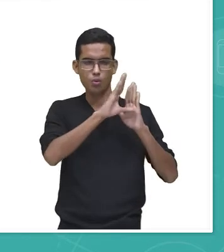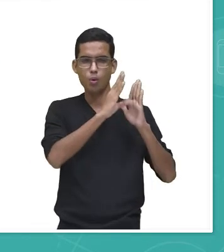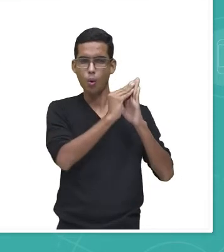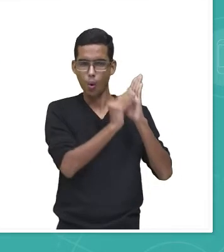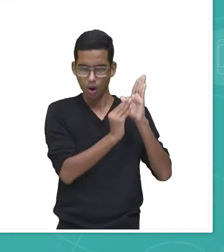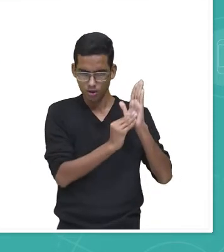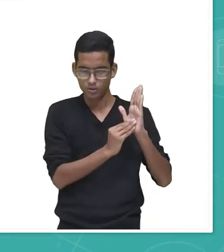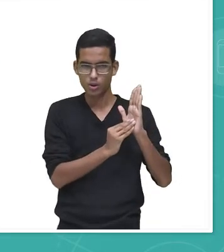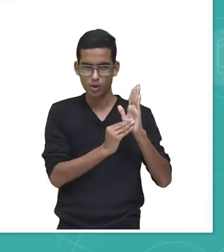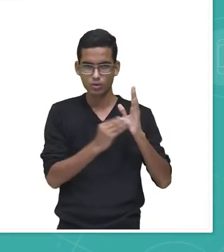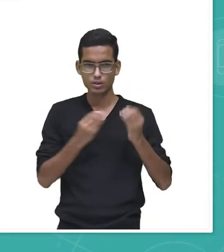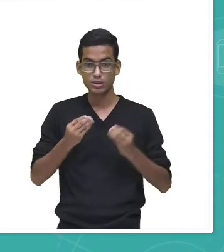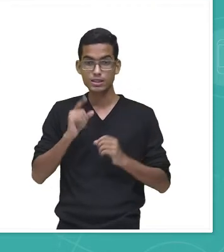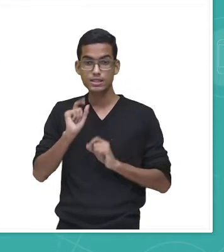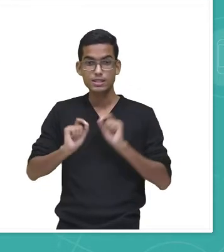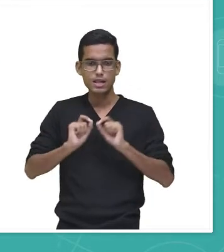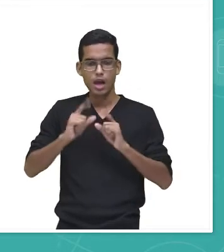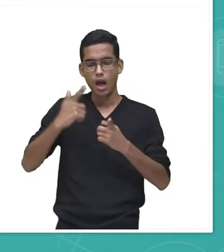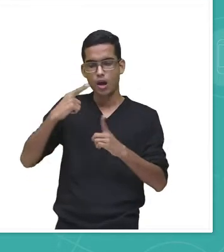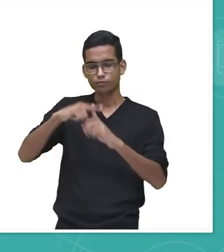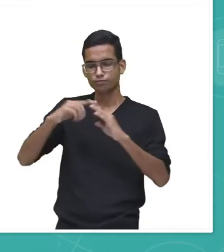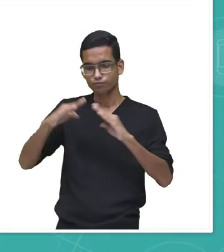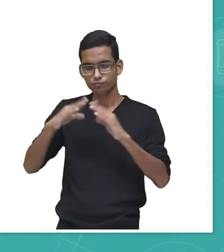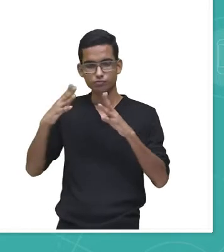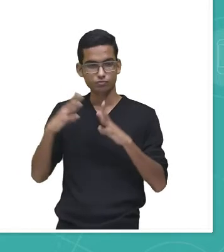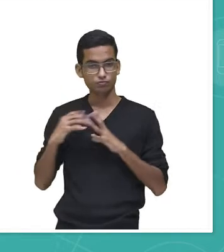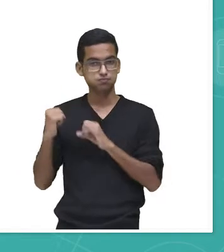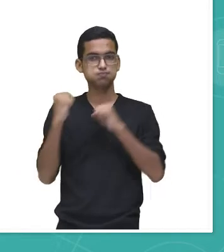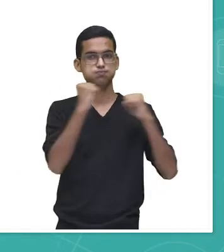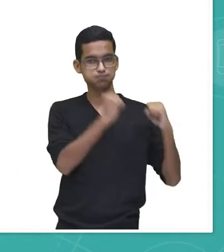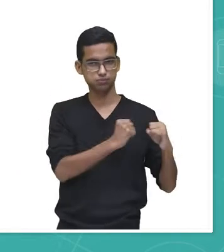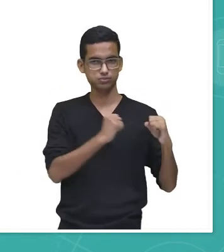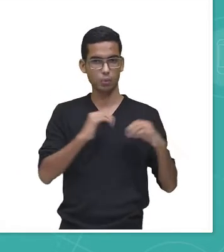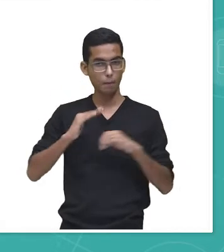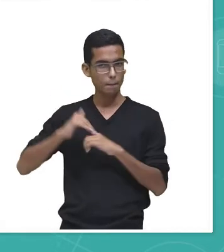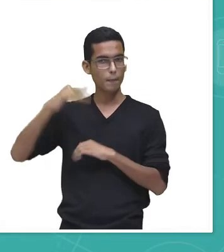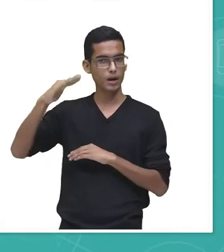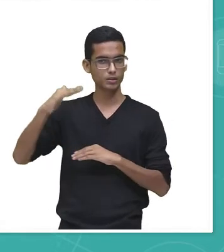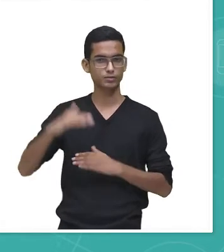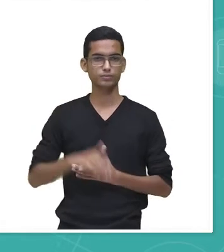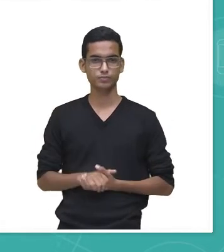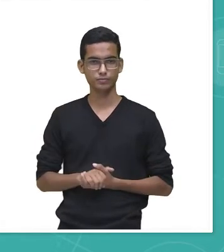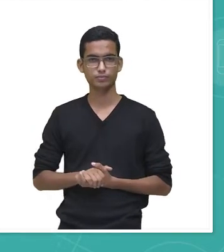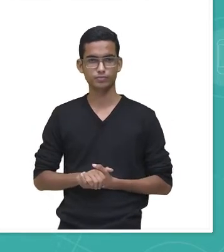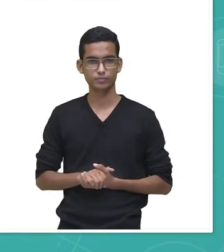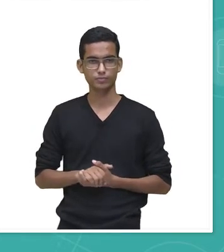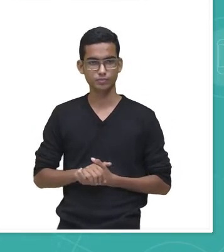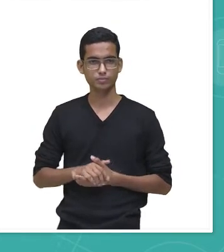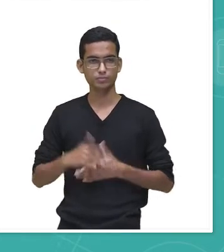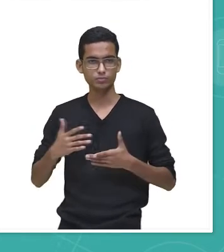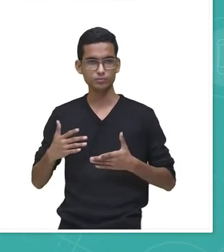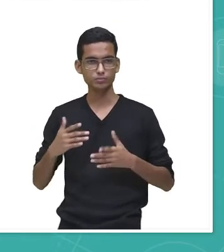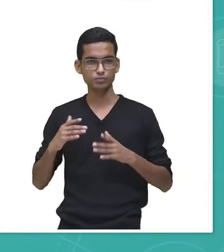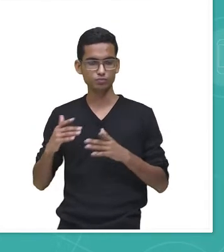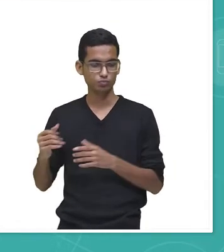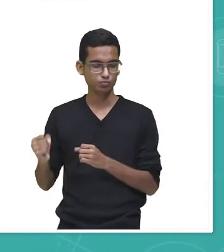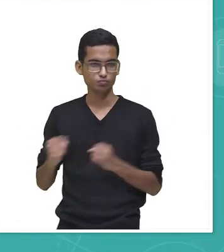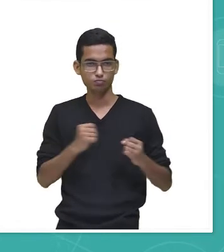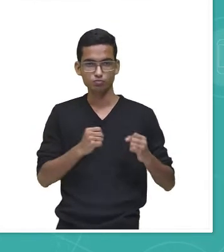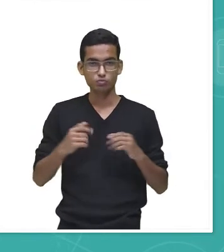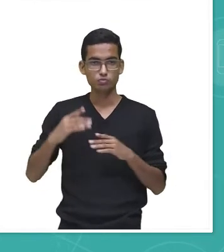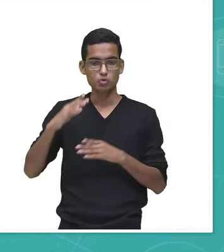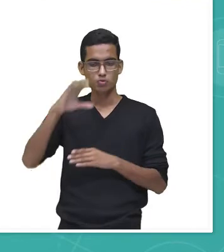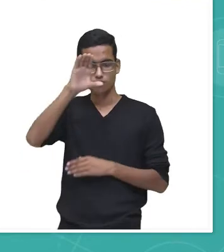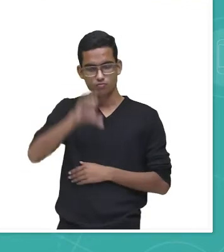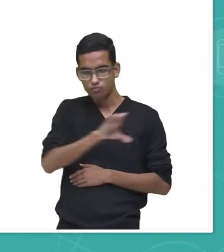igreja detinha os poderes, o rei e a nobreza detinham poderes porque detinham terras. Então, eles controlam ali essa economia, certo?